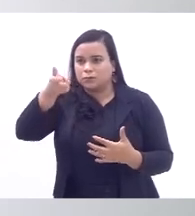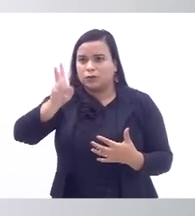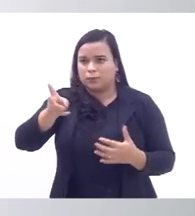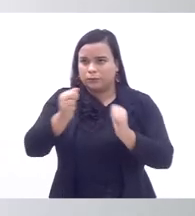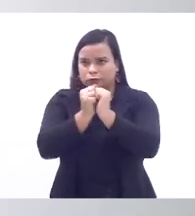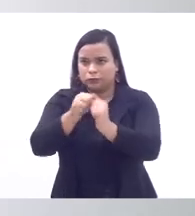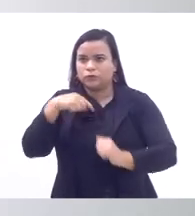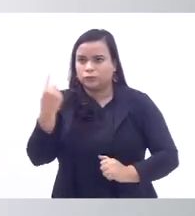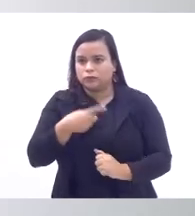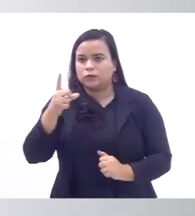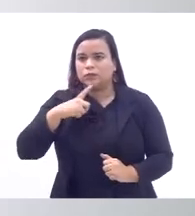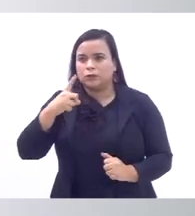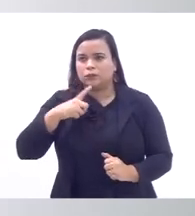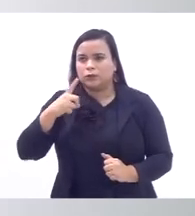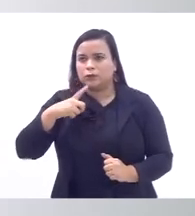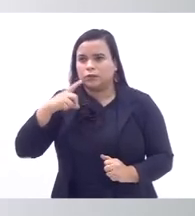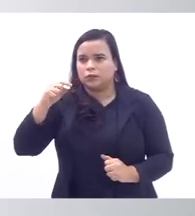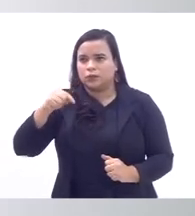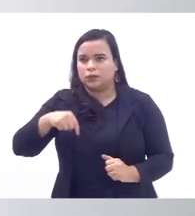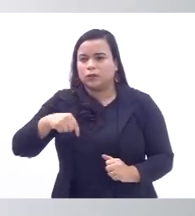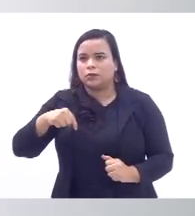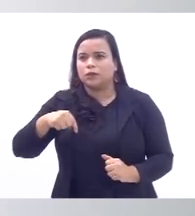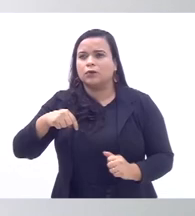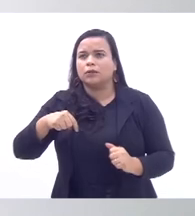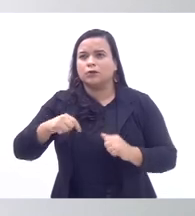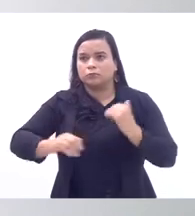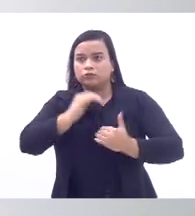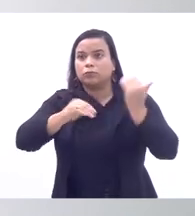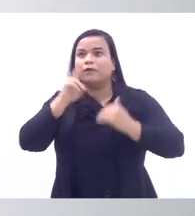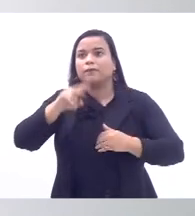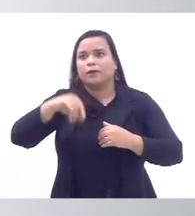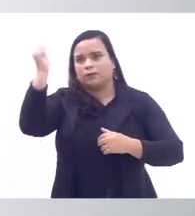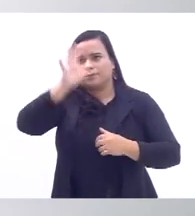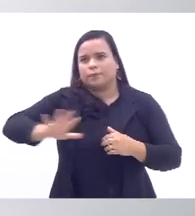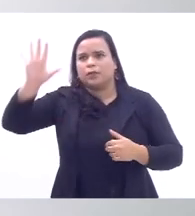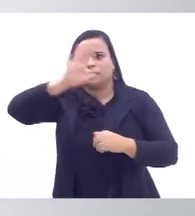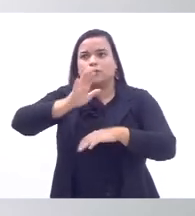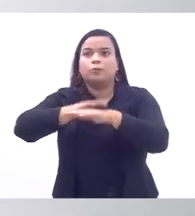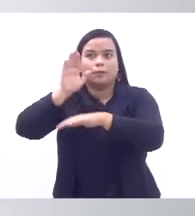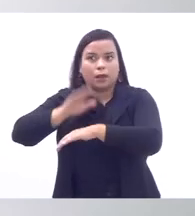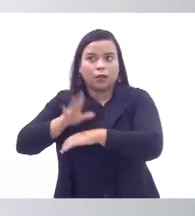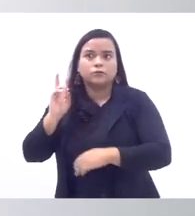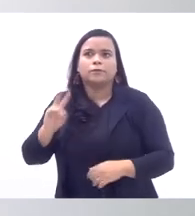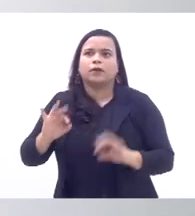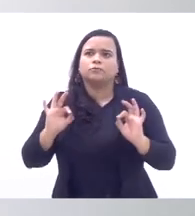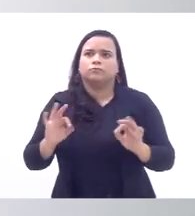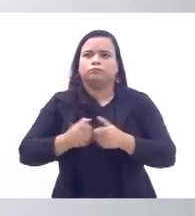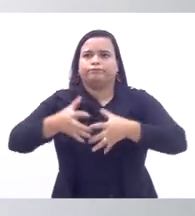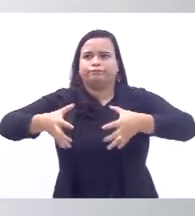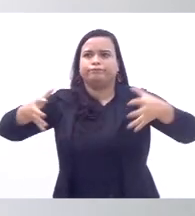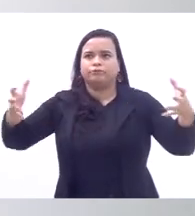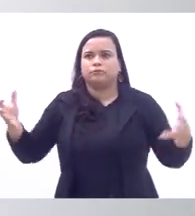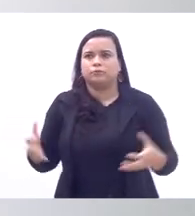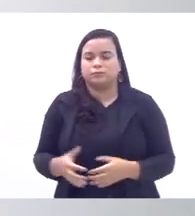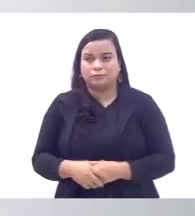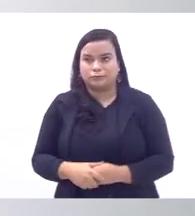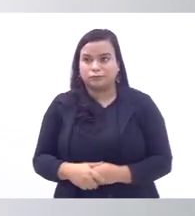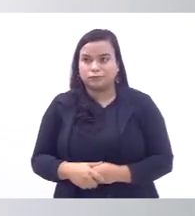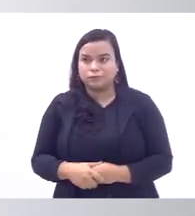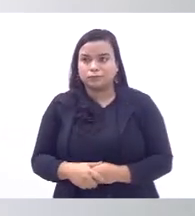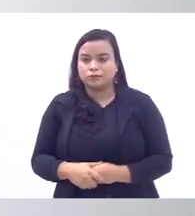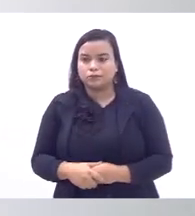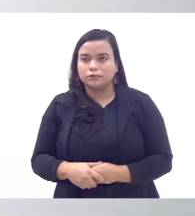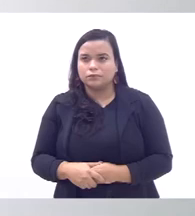Faioto, Berusi, no Brasil. Ifá vai crescer mais no Brasil. Kakiria, Baiu. So I want you to be